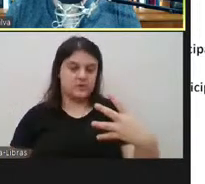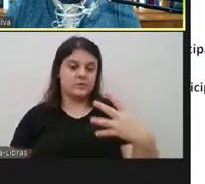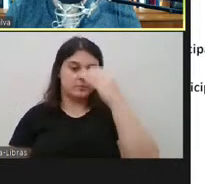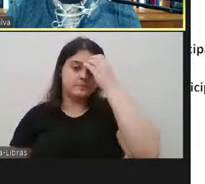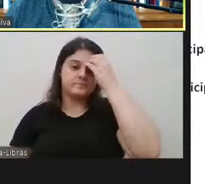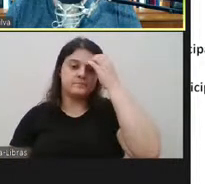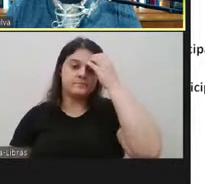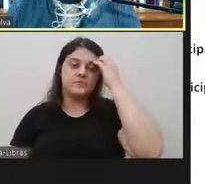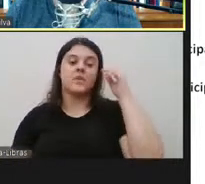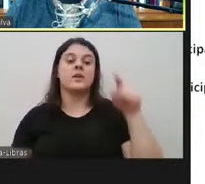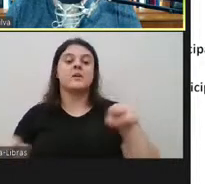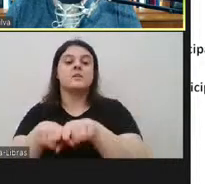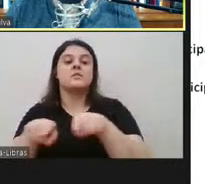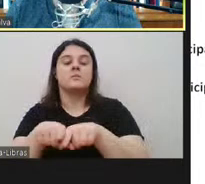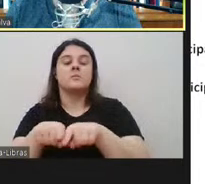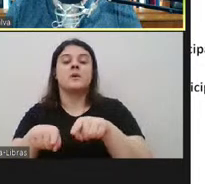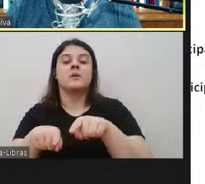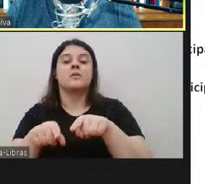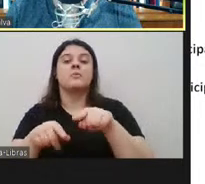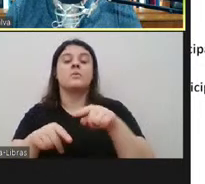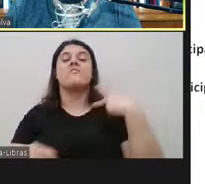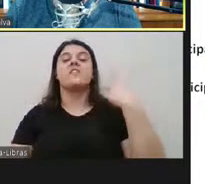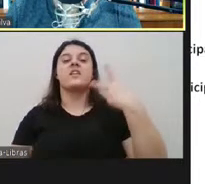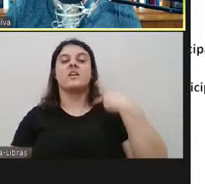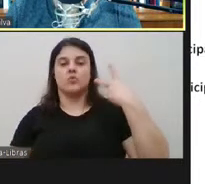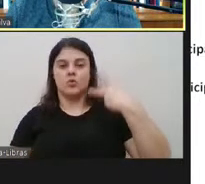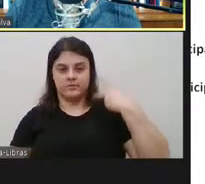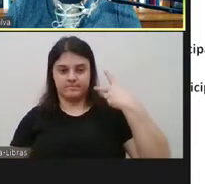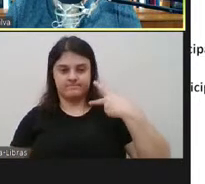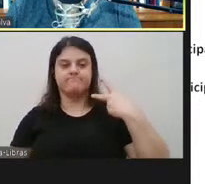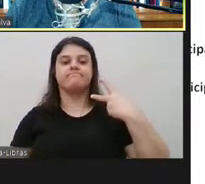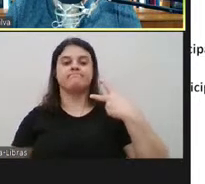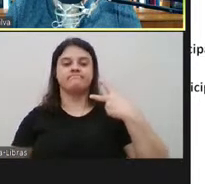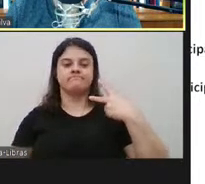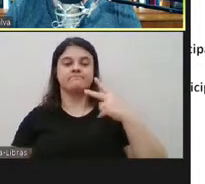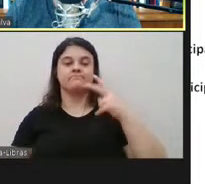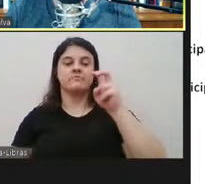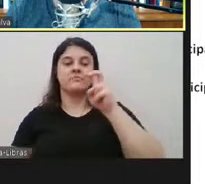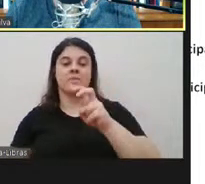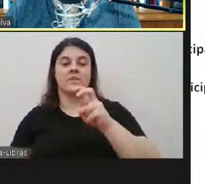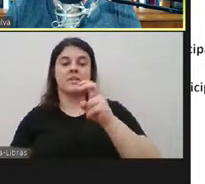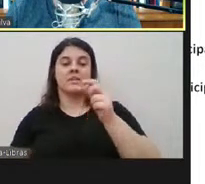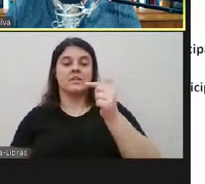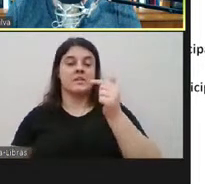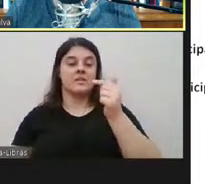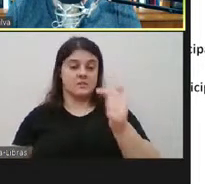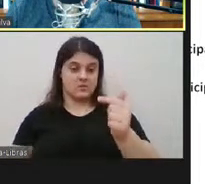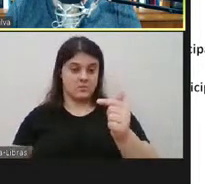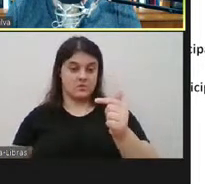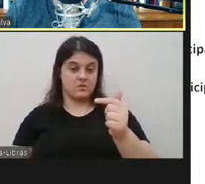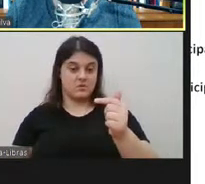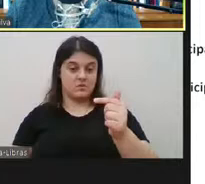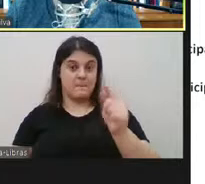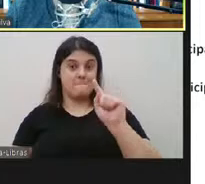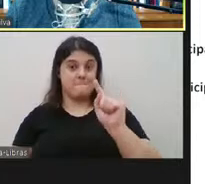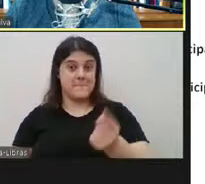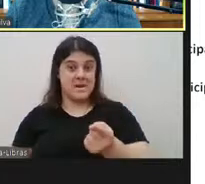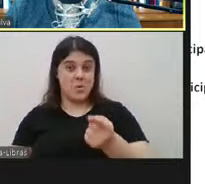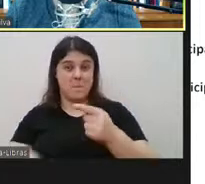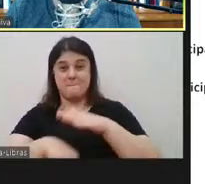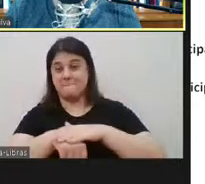e para fechar vereadores mais de 57 mil